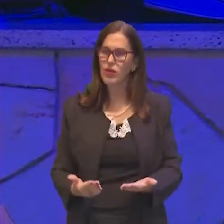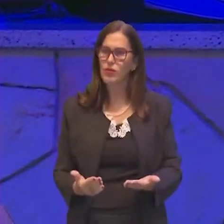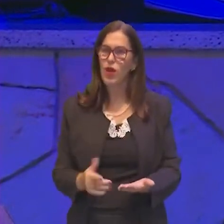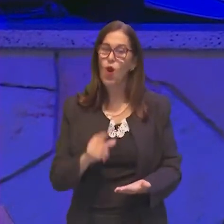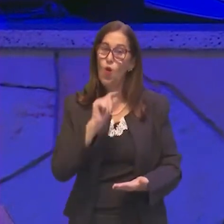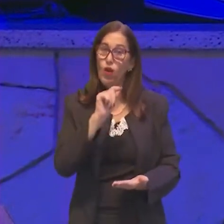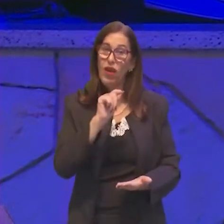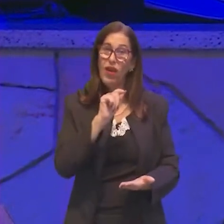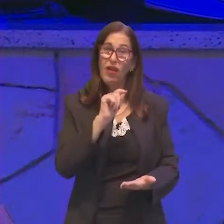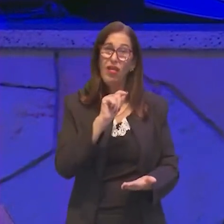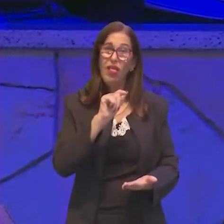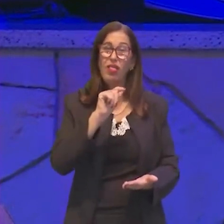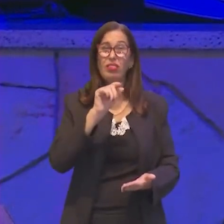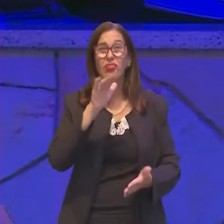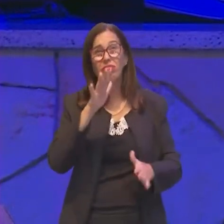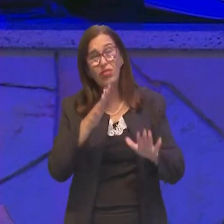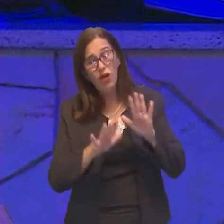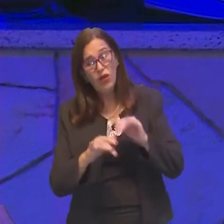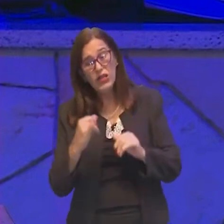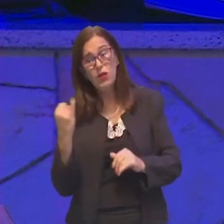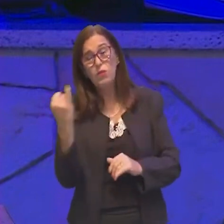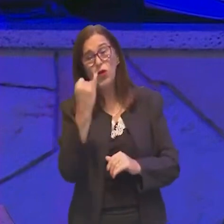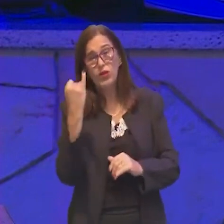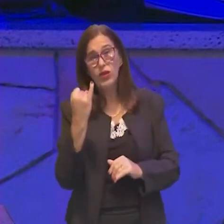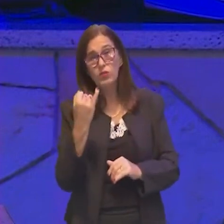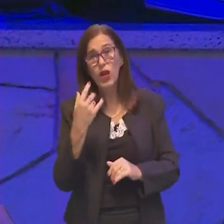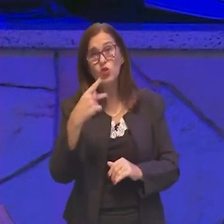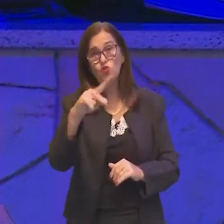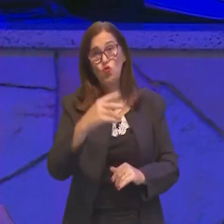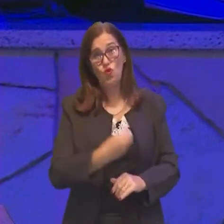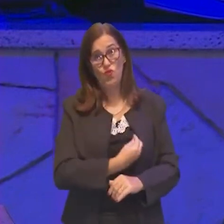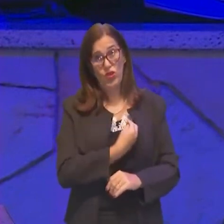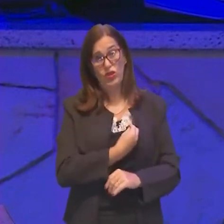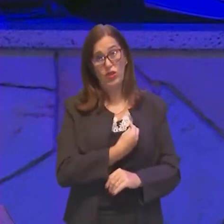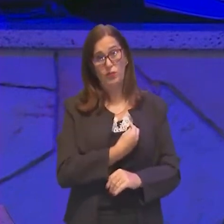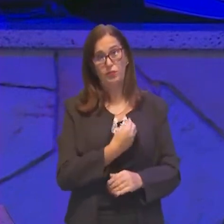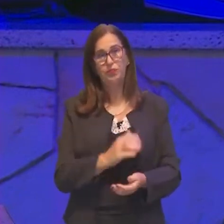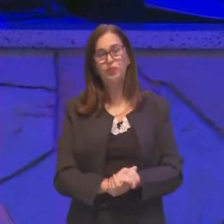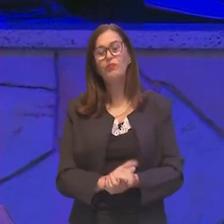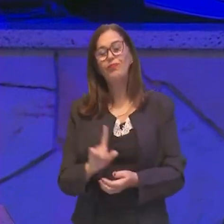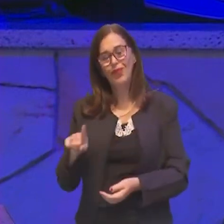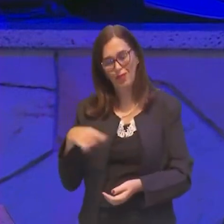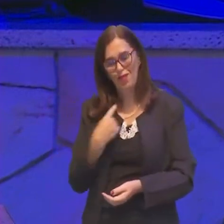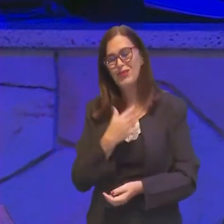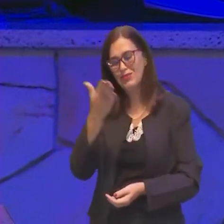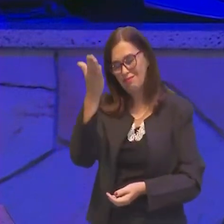que talvez seja o mais importante na sua vida. E nós sabemos que